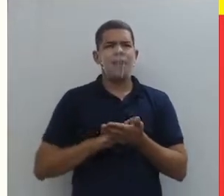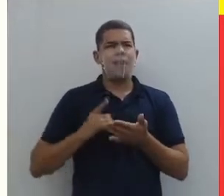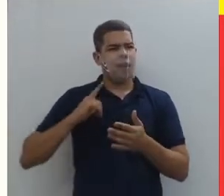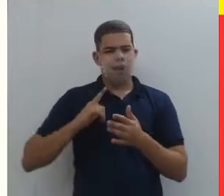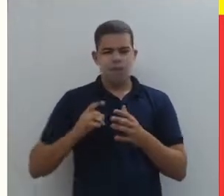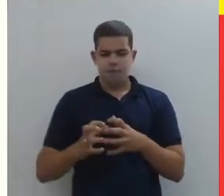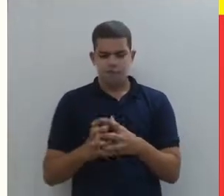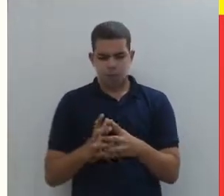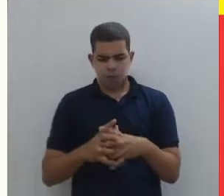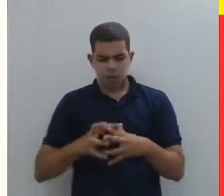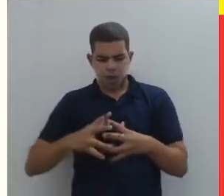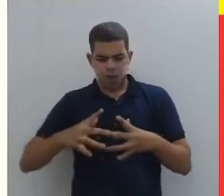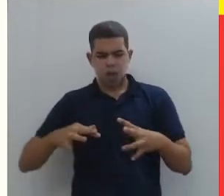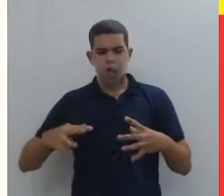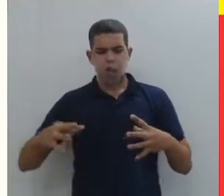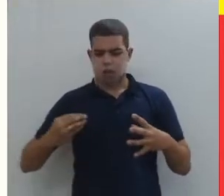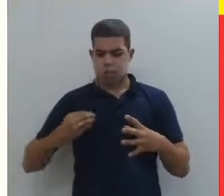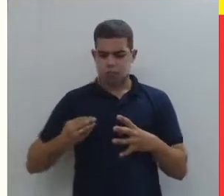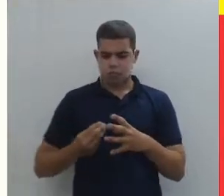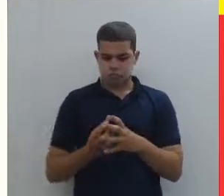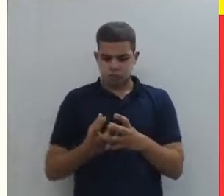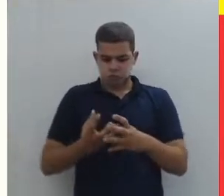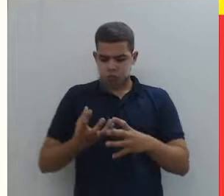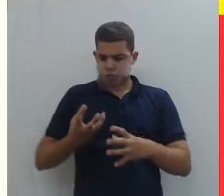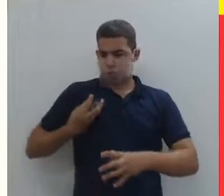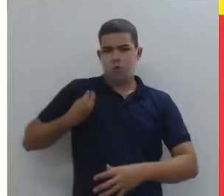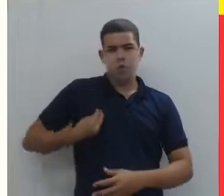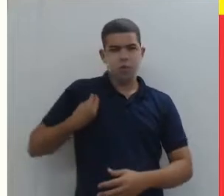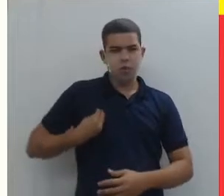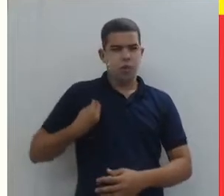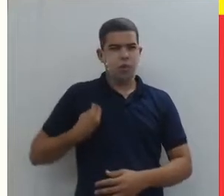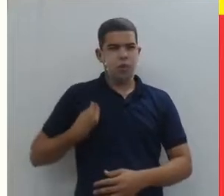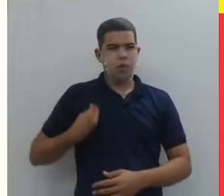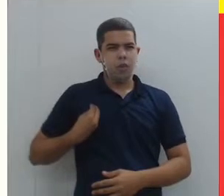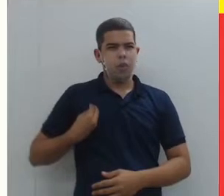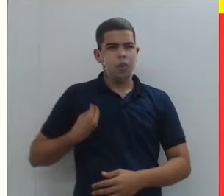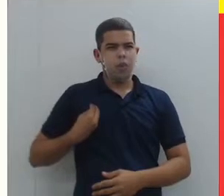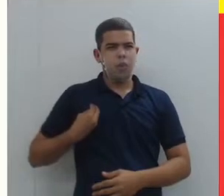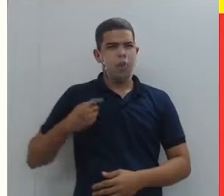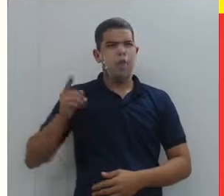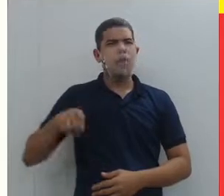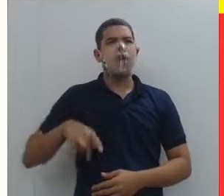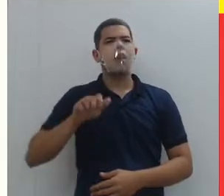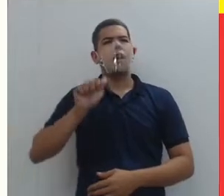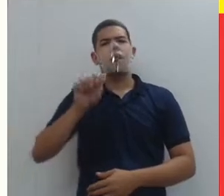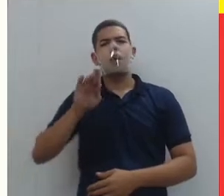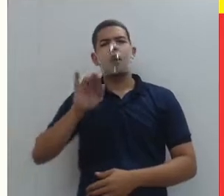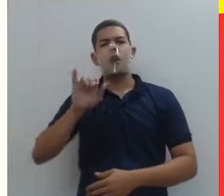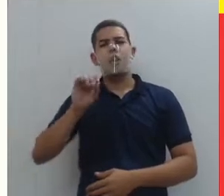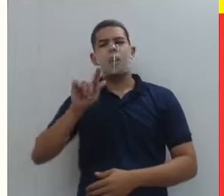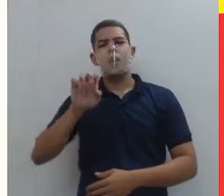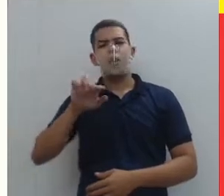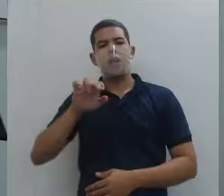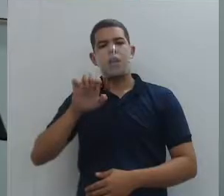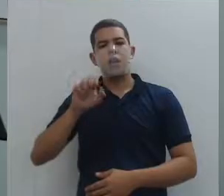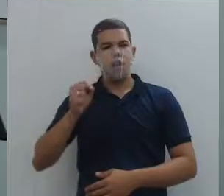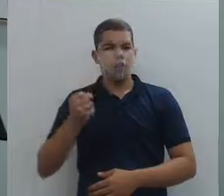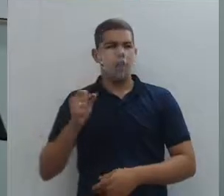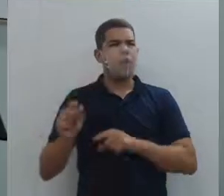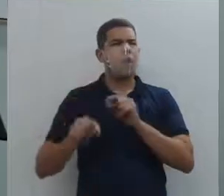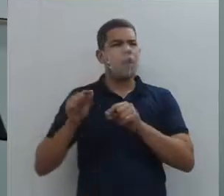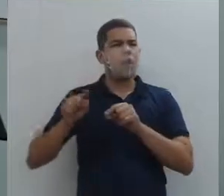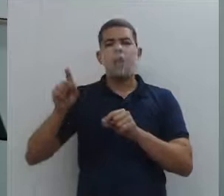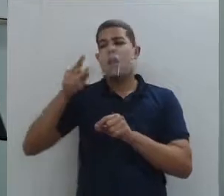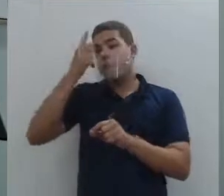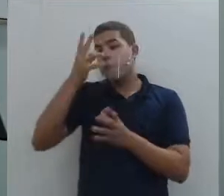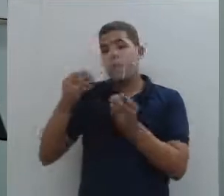sem vidas. A biogênese, voltando a falar, ela é uma teoria que foi por muitos longos anos aceita, até